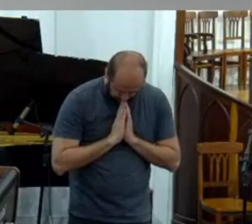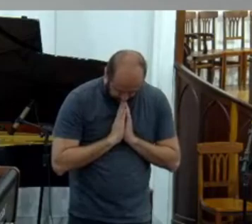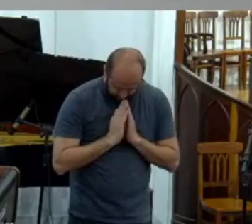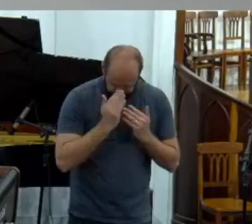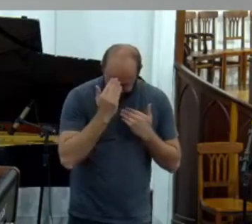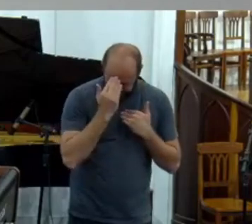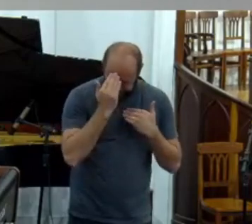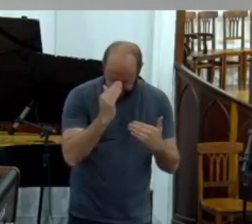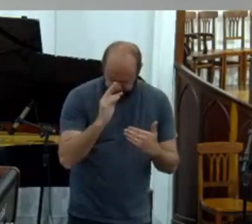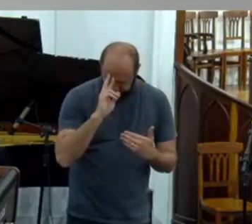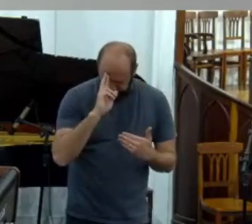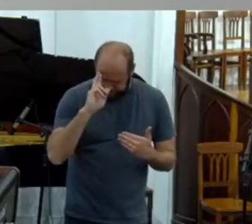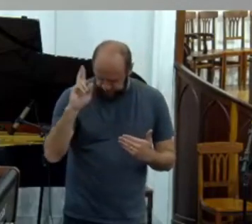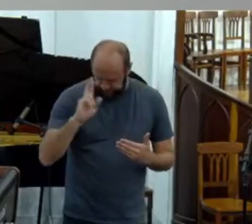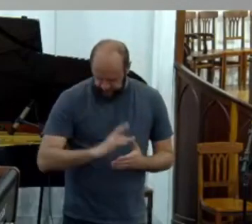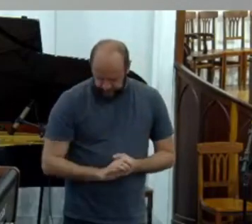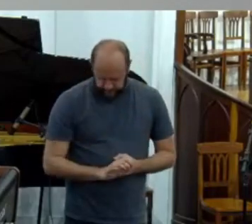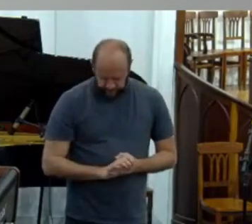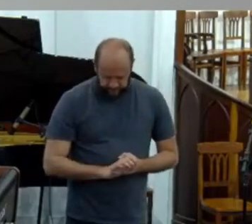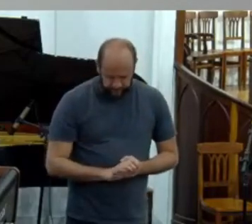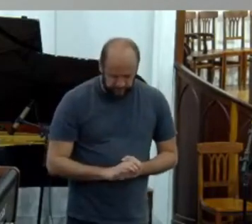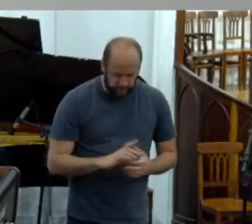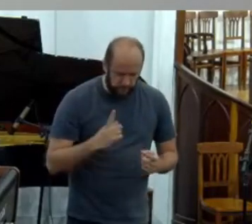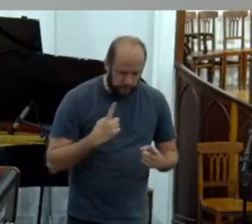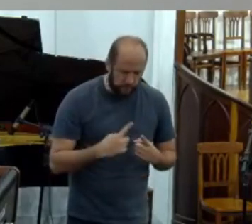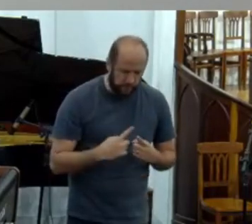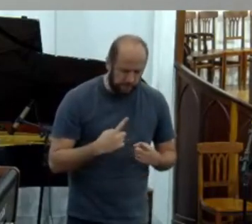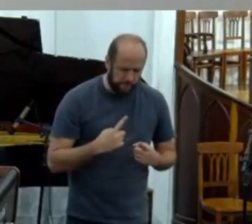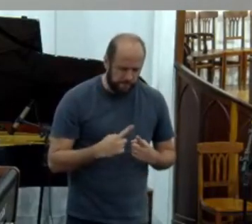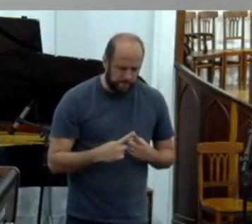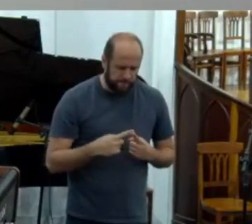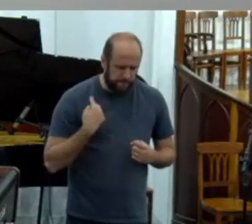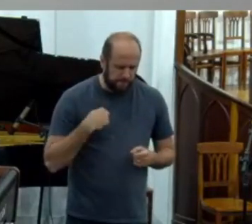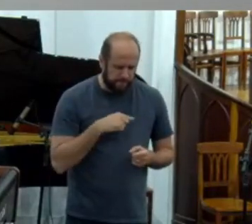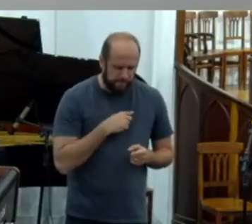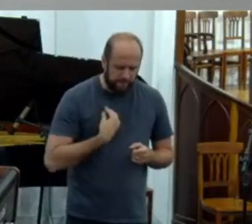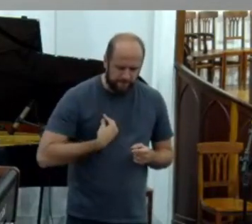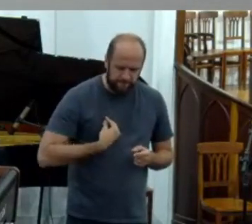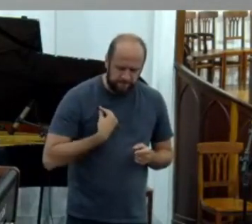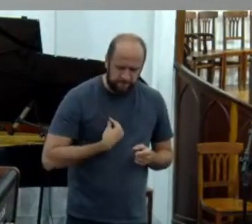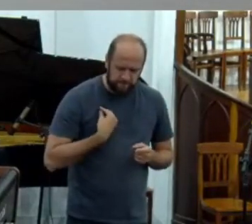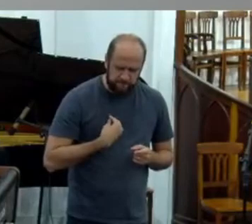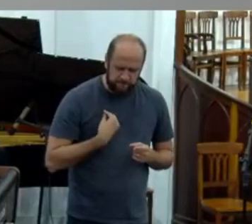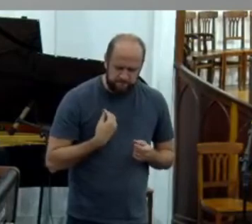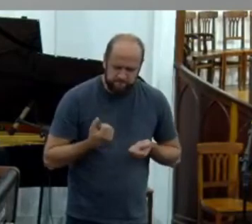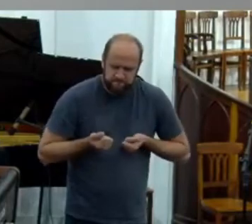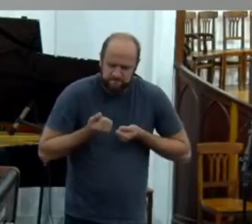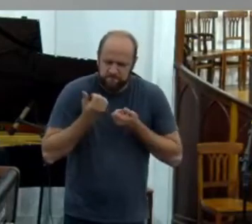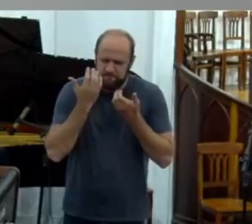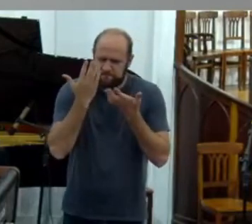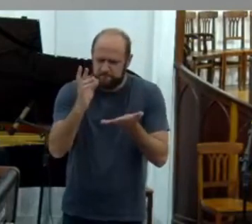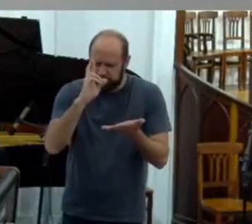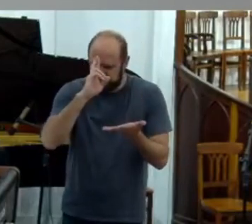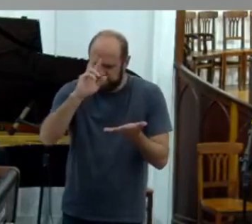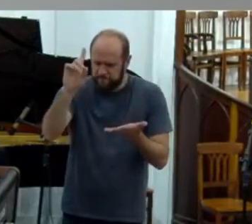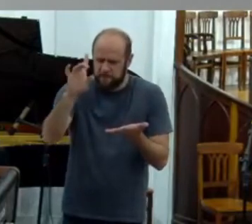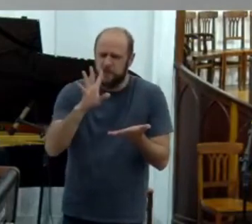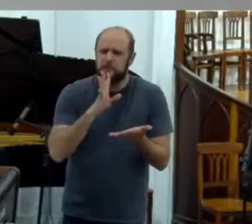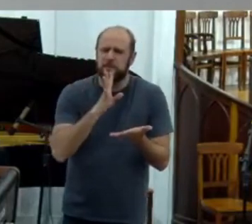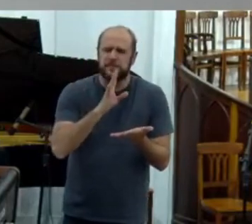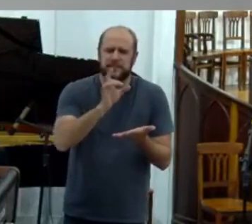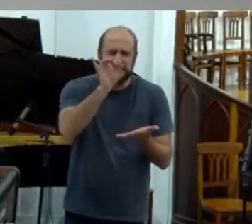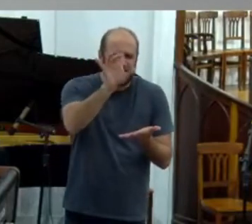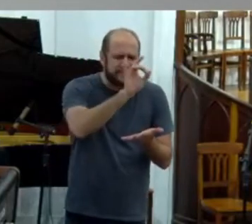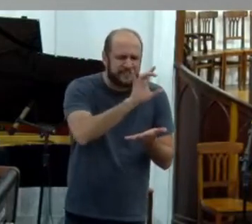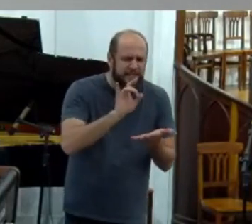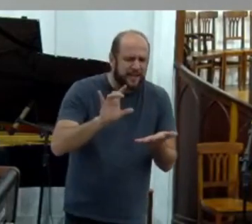Graças te damos, Senhor, porque nossas vidas estão em Tuas mãos. O Senhor conhece cada um de